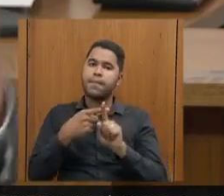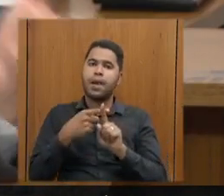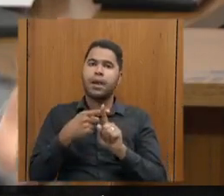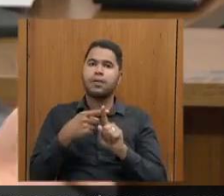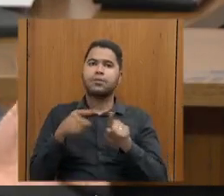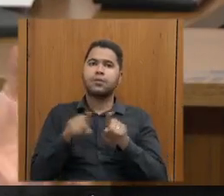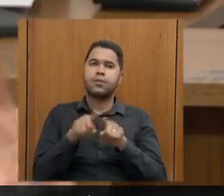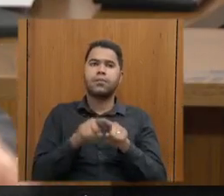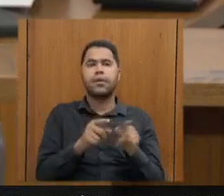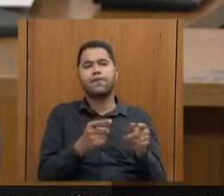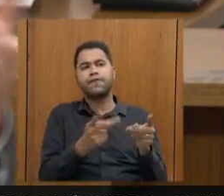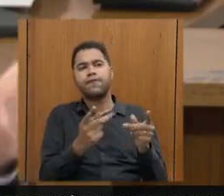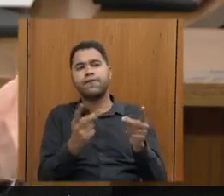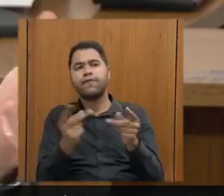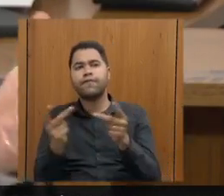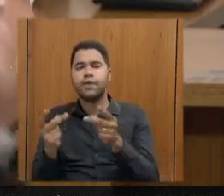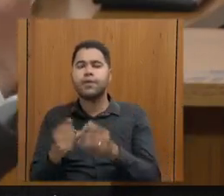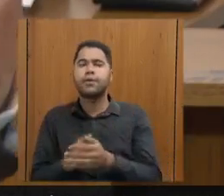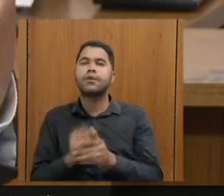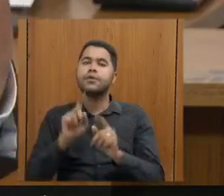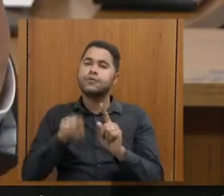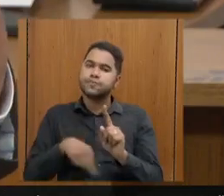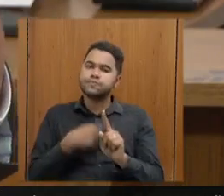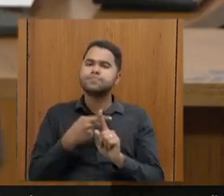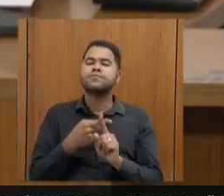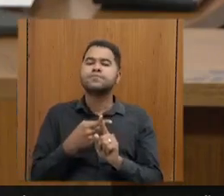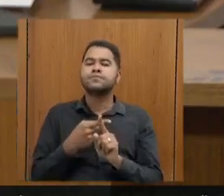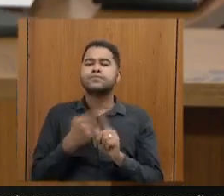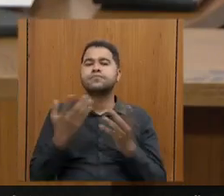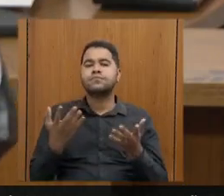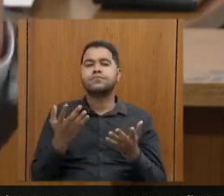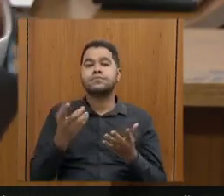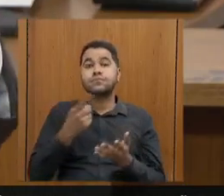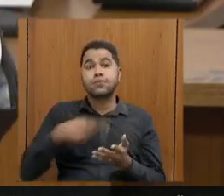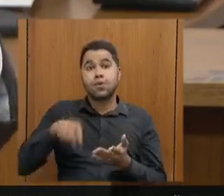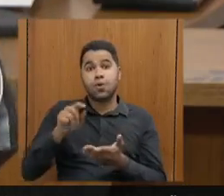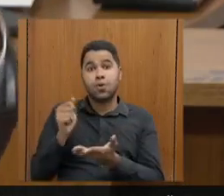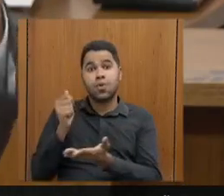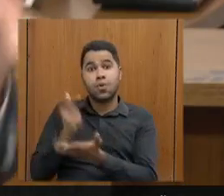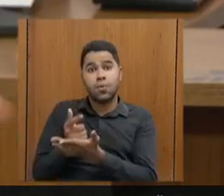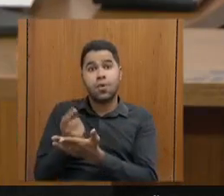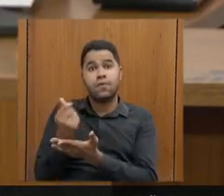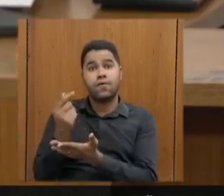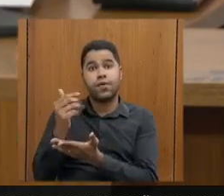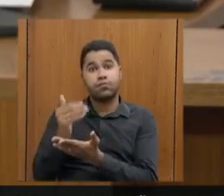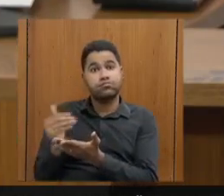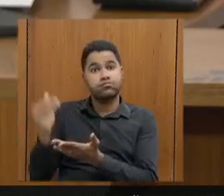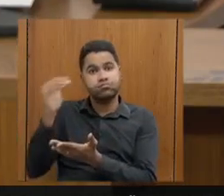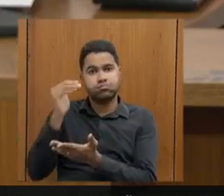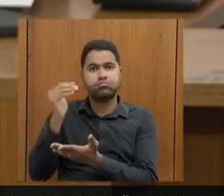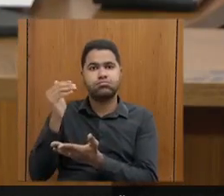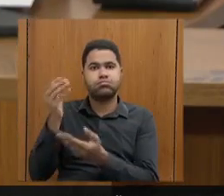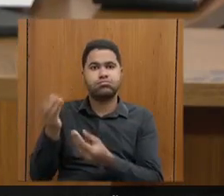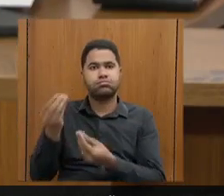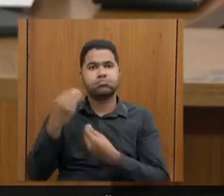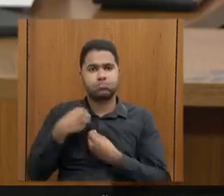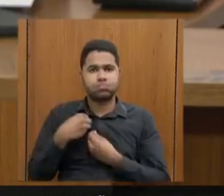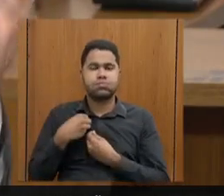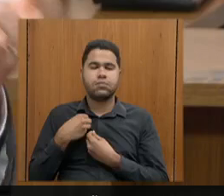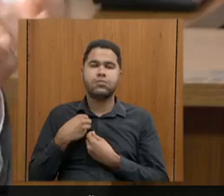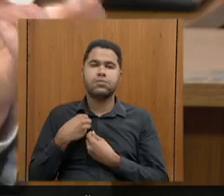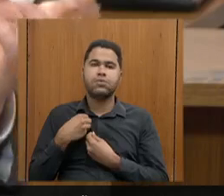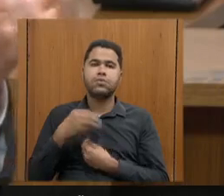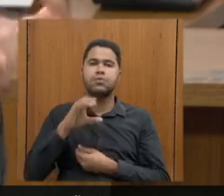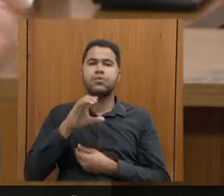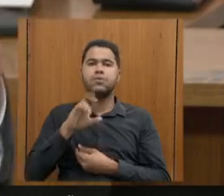desinvestimentos a venda das ações que nós fizemos mais que como nós compramos a valores superiores ainda gerou é crédito tributário